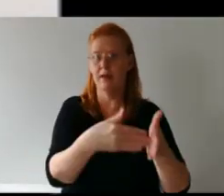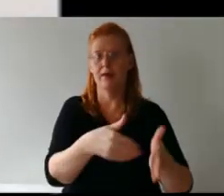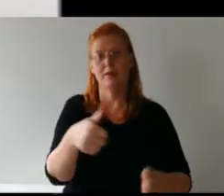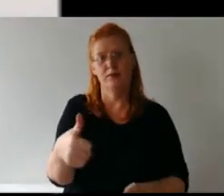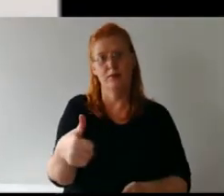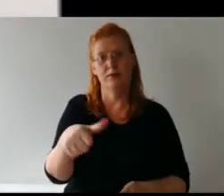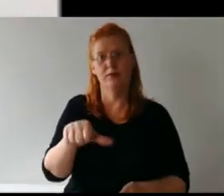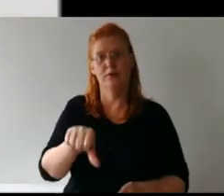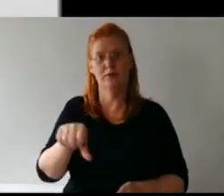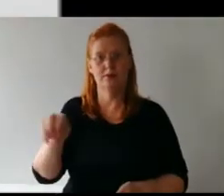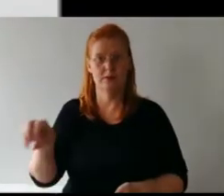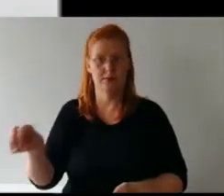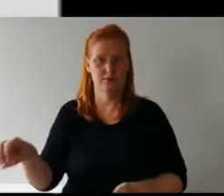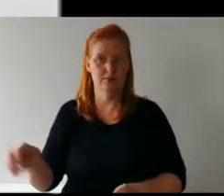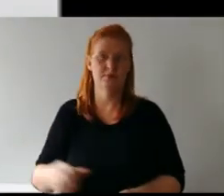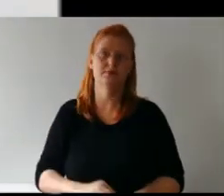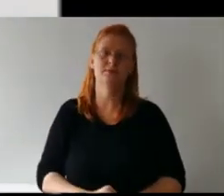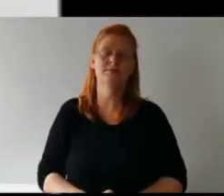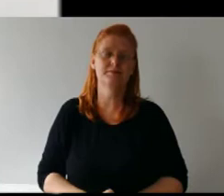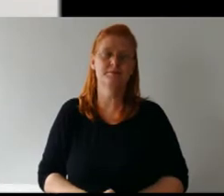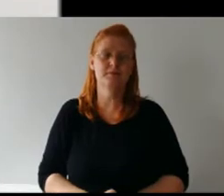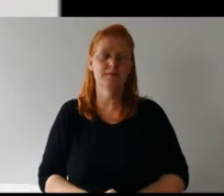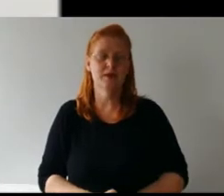1844 a 1900,